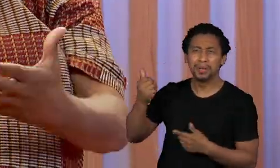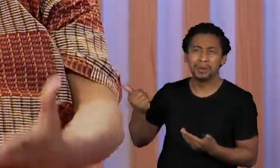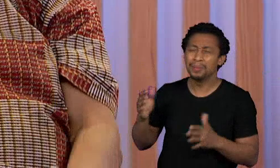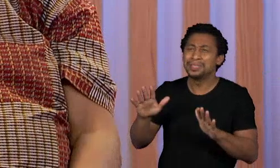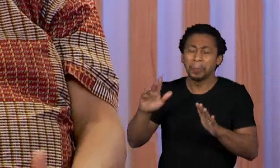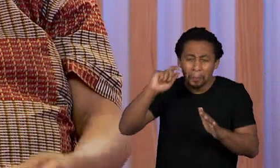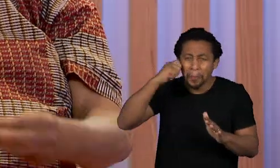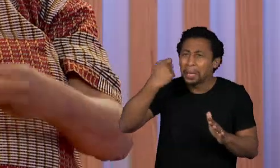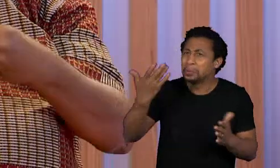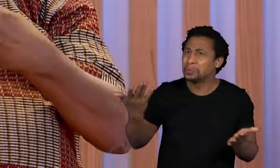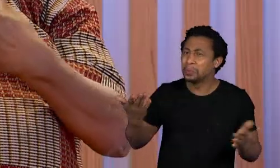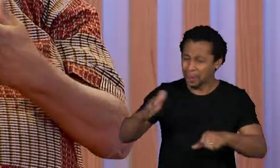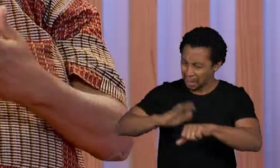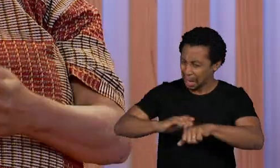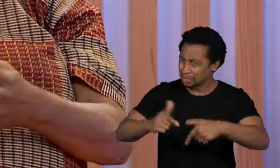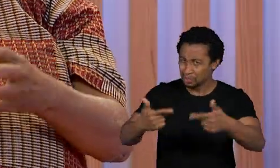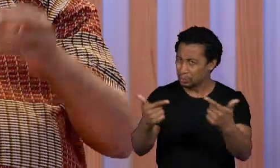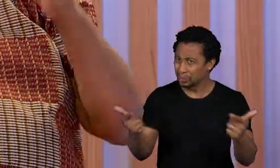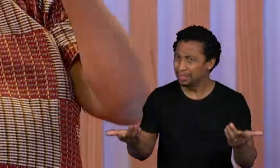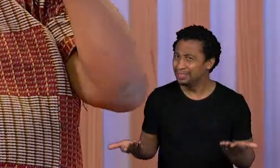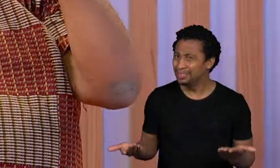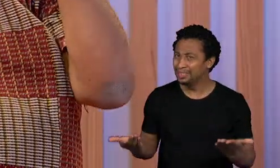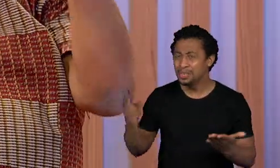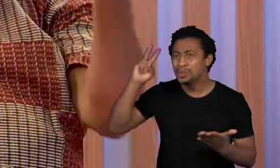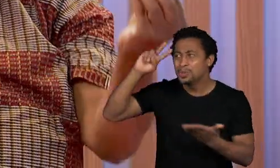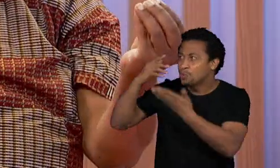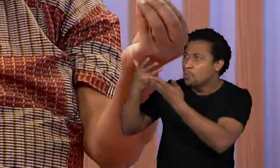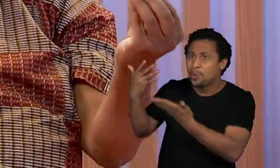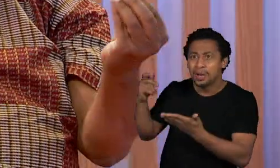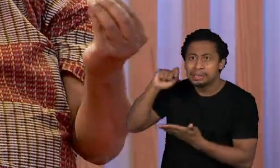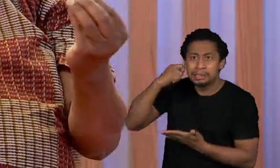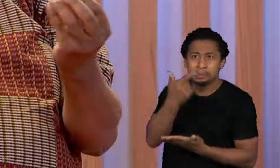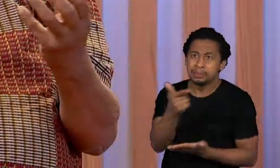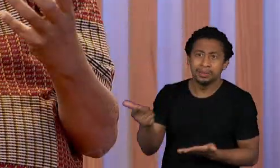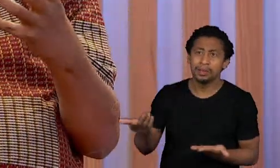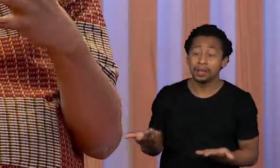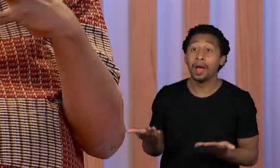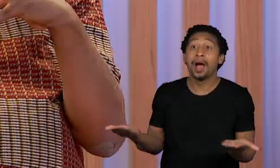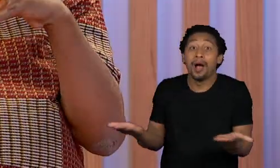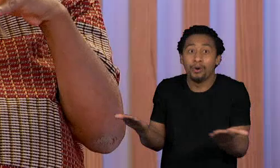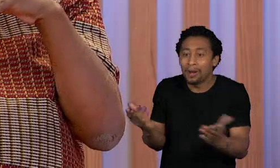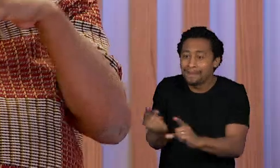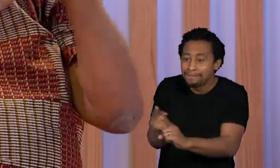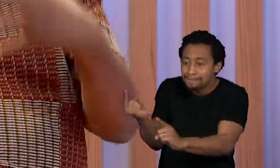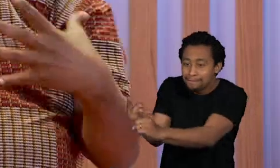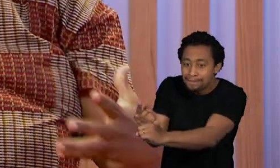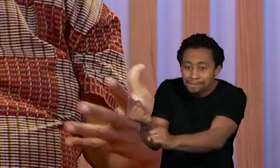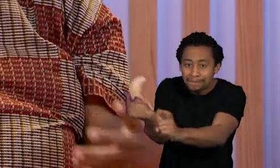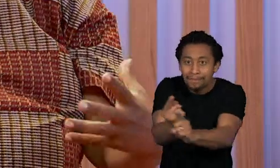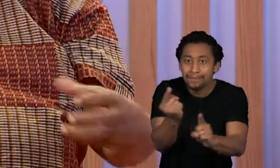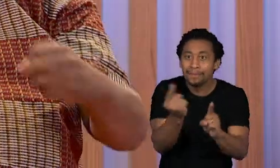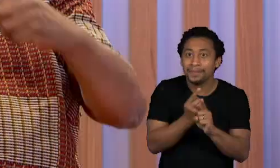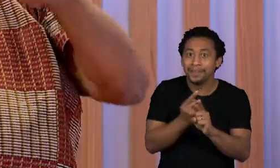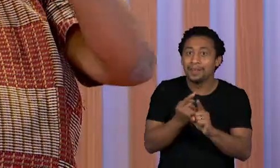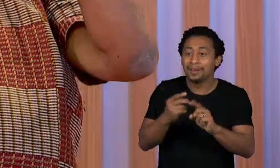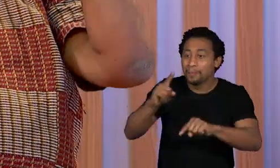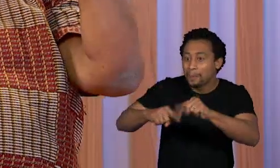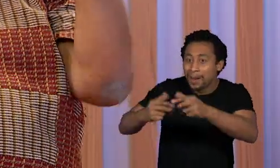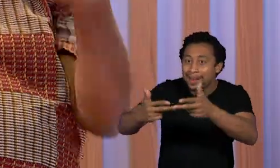E, de repente, quando você encontra vestígios de um